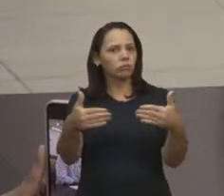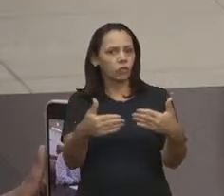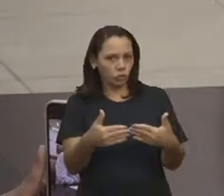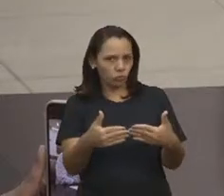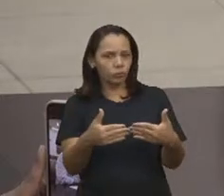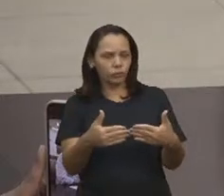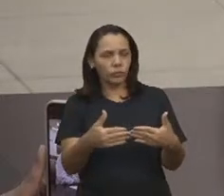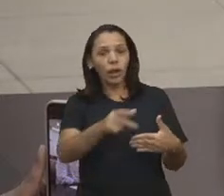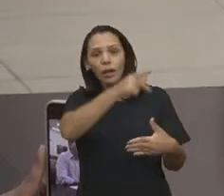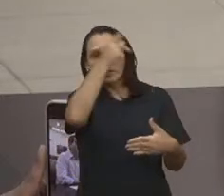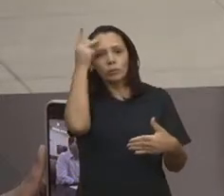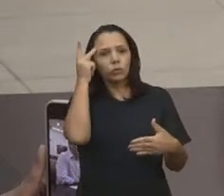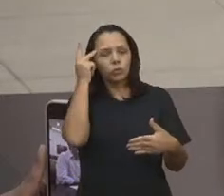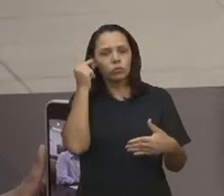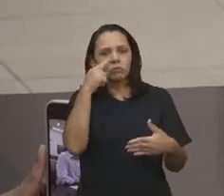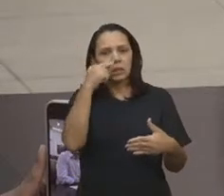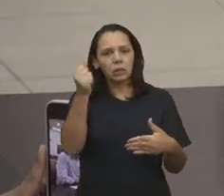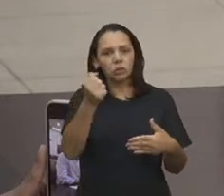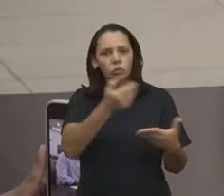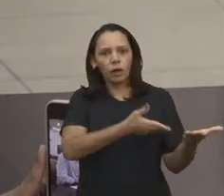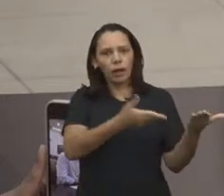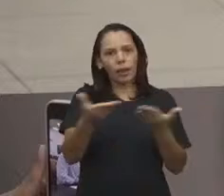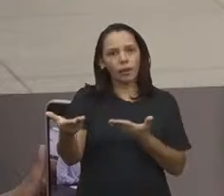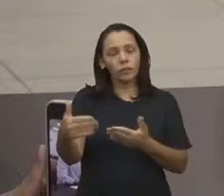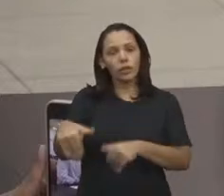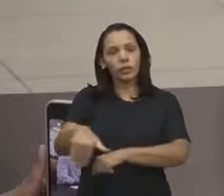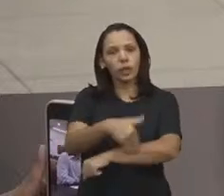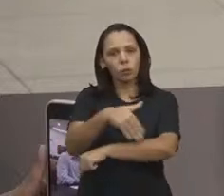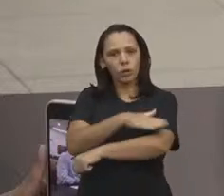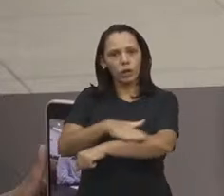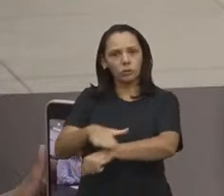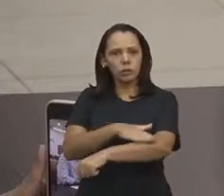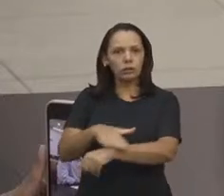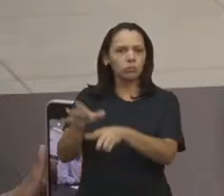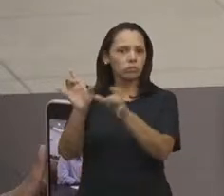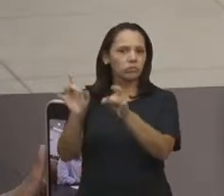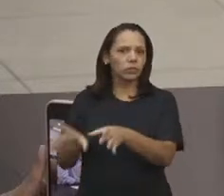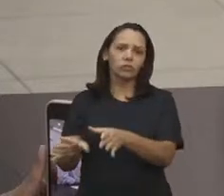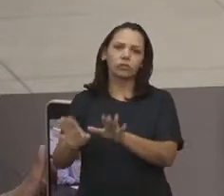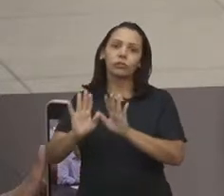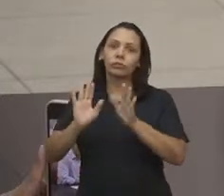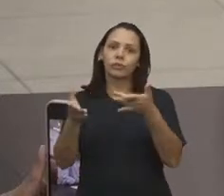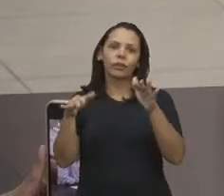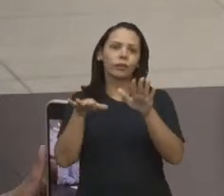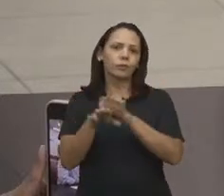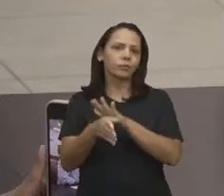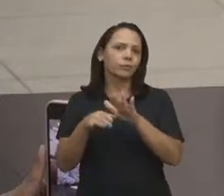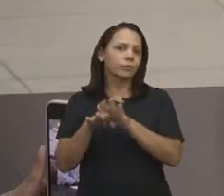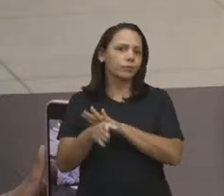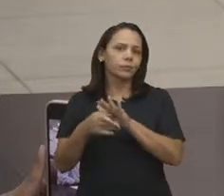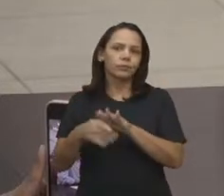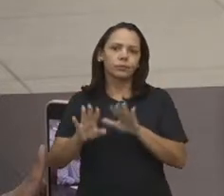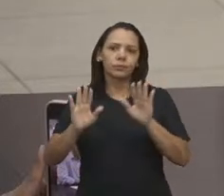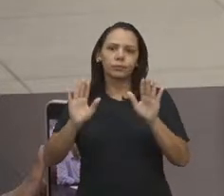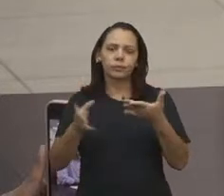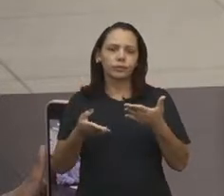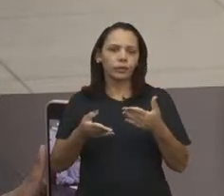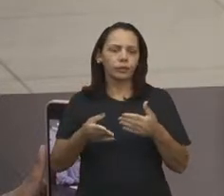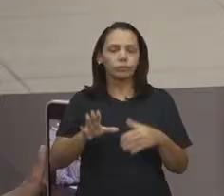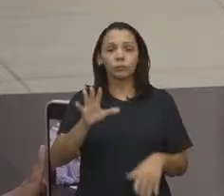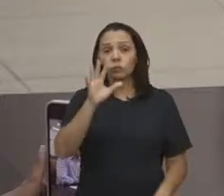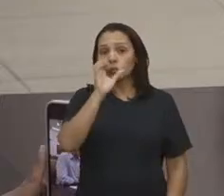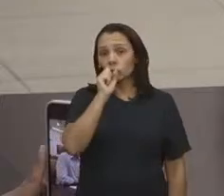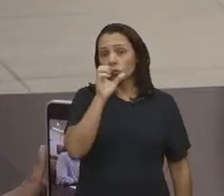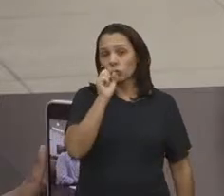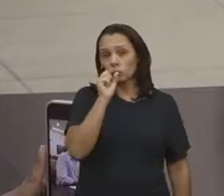calçadas. E criou um hábito ali, criou uma rotina isso. No domingo,